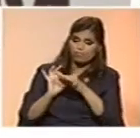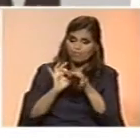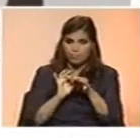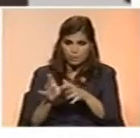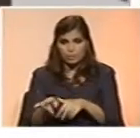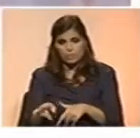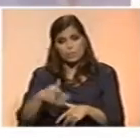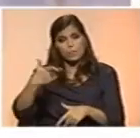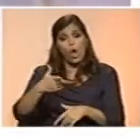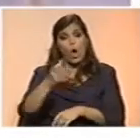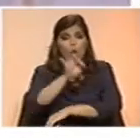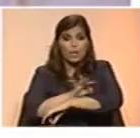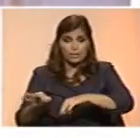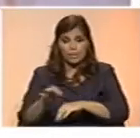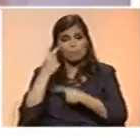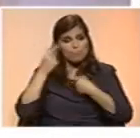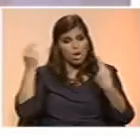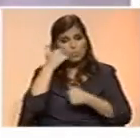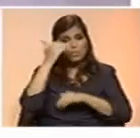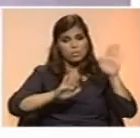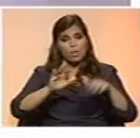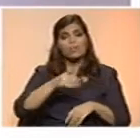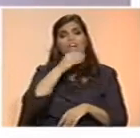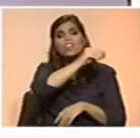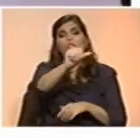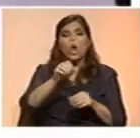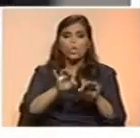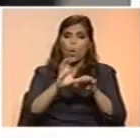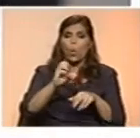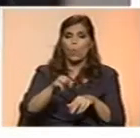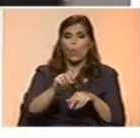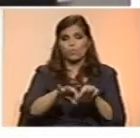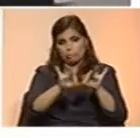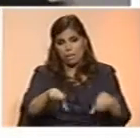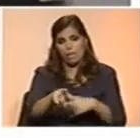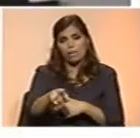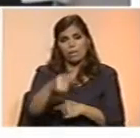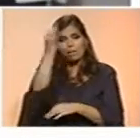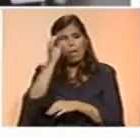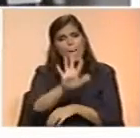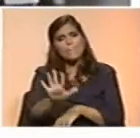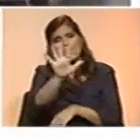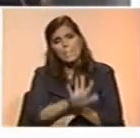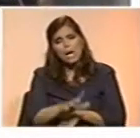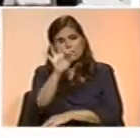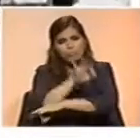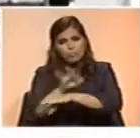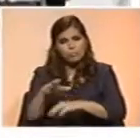A Ordem dos Arquitetos apresenta a exposição Território Comum, imagens do inquérito à arquitetura regional